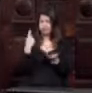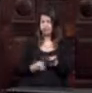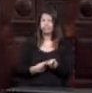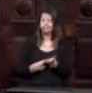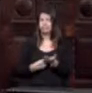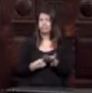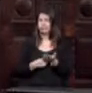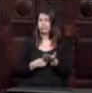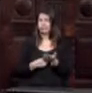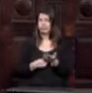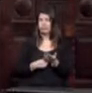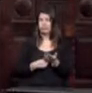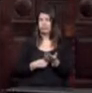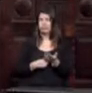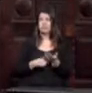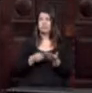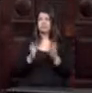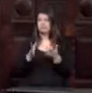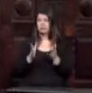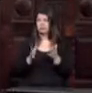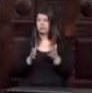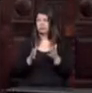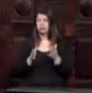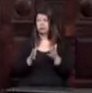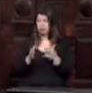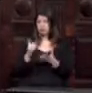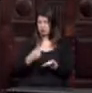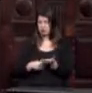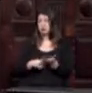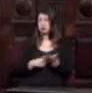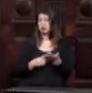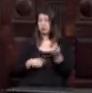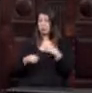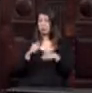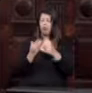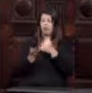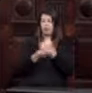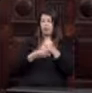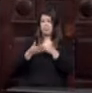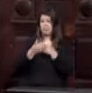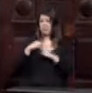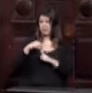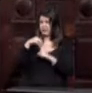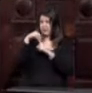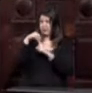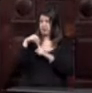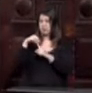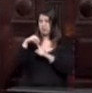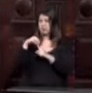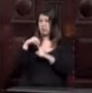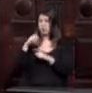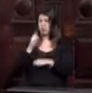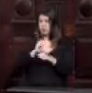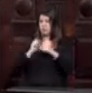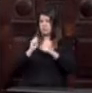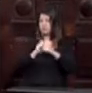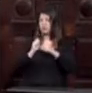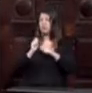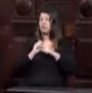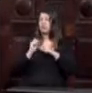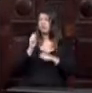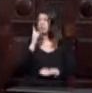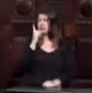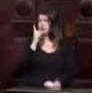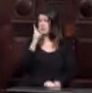negociação não se deu em colégio de líderes, se negocia como base de referência o orçamento de